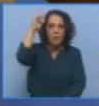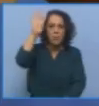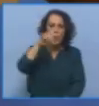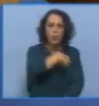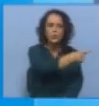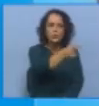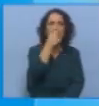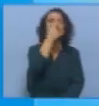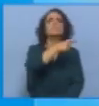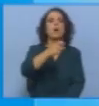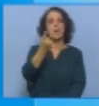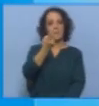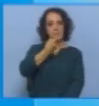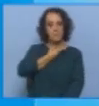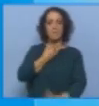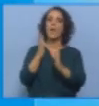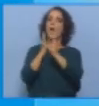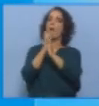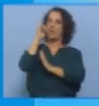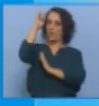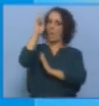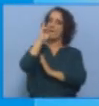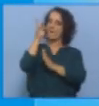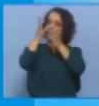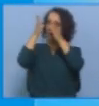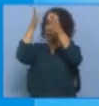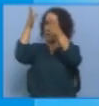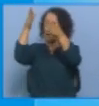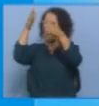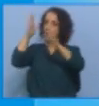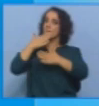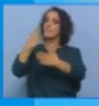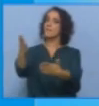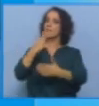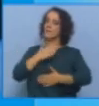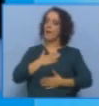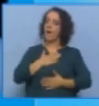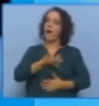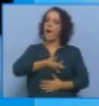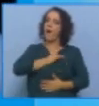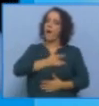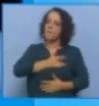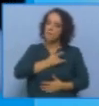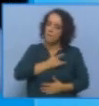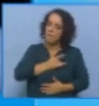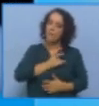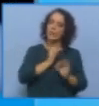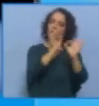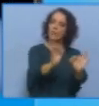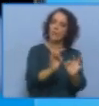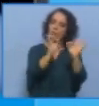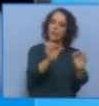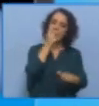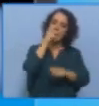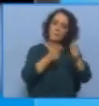é centrar a nossa vida em Deus, que nos leva a ser generosos, que nos leva a amar, a servir aqueles que estão ao